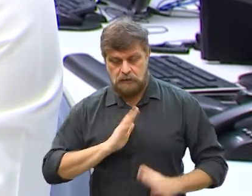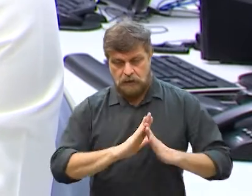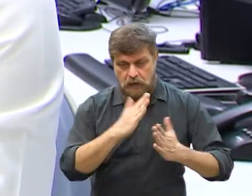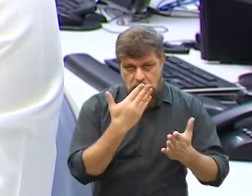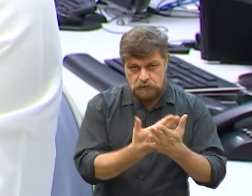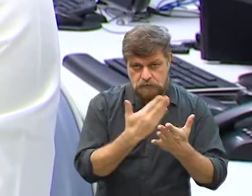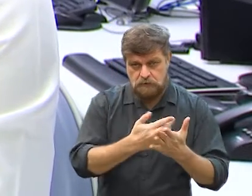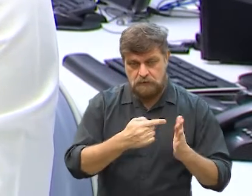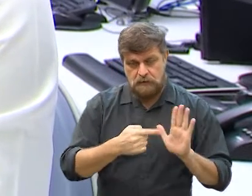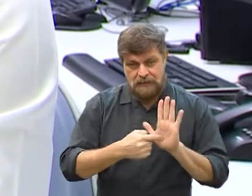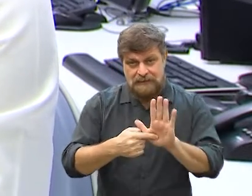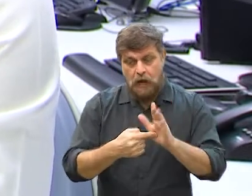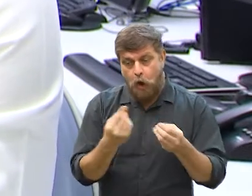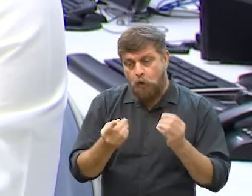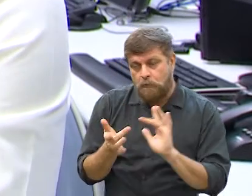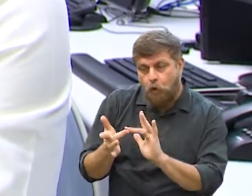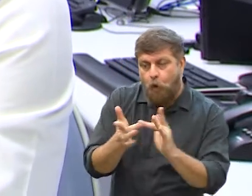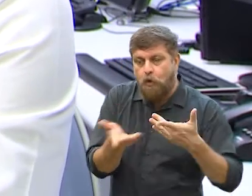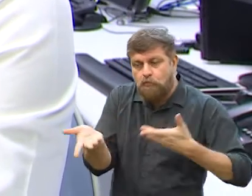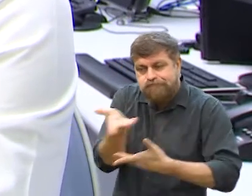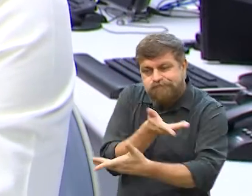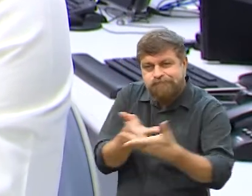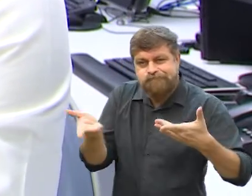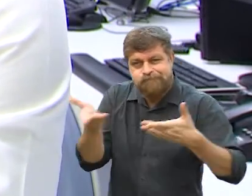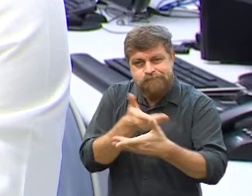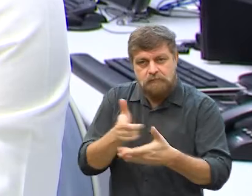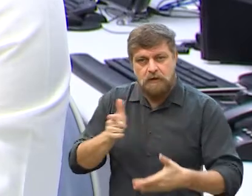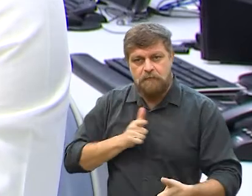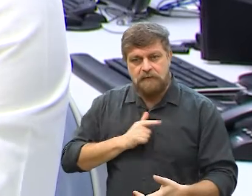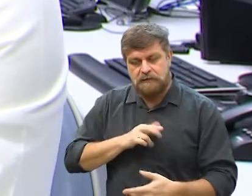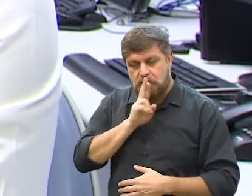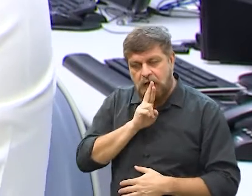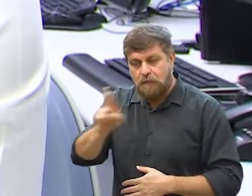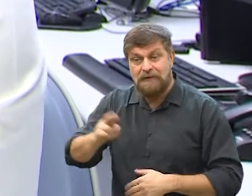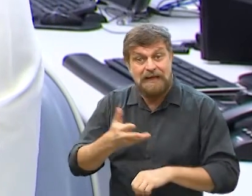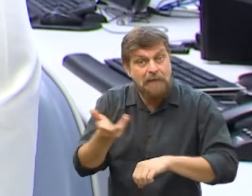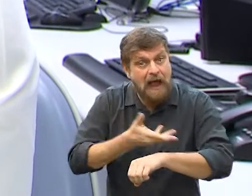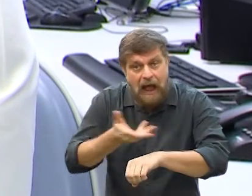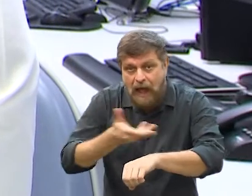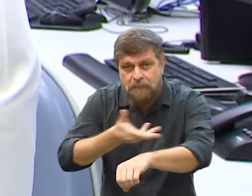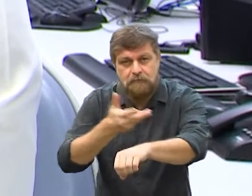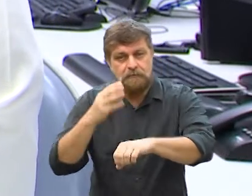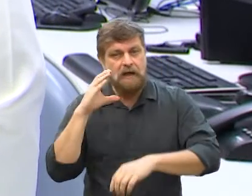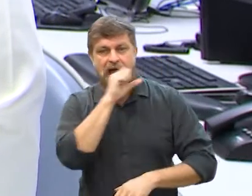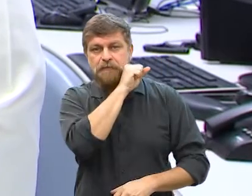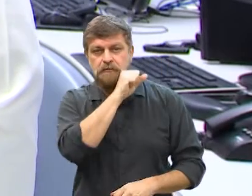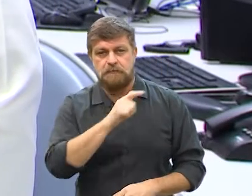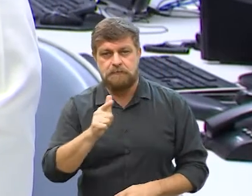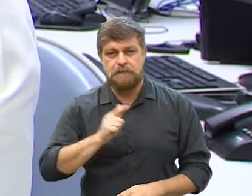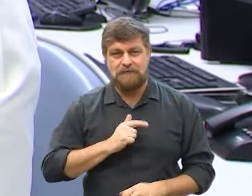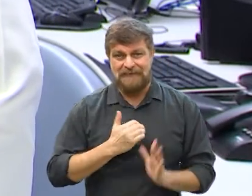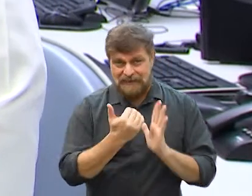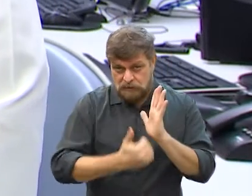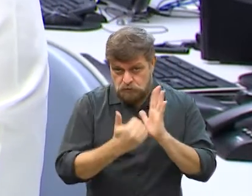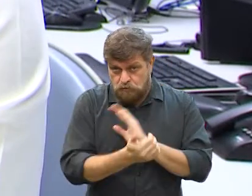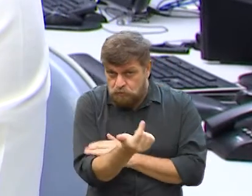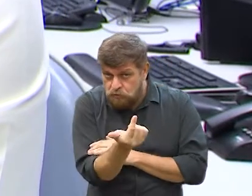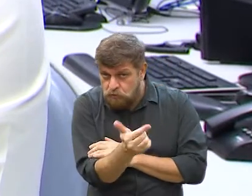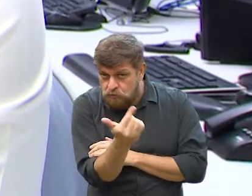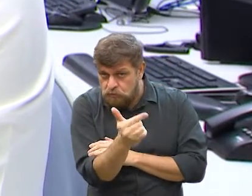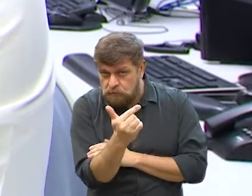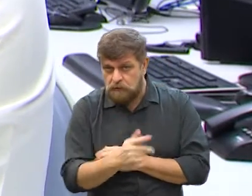deve disponibilizar canais de contato para atender essas demandas o mais rápido possível. Caso não haja o desconto,